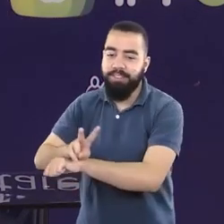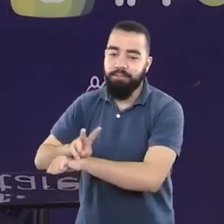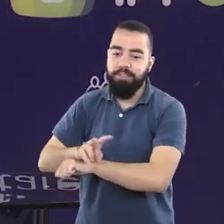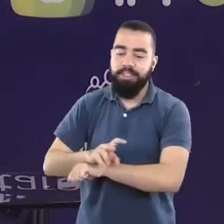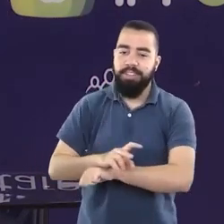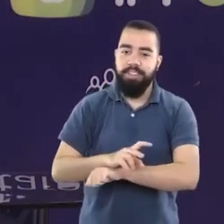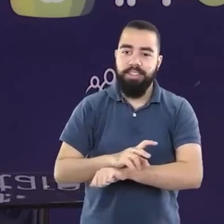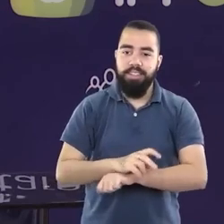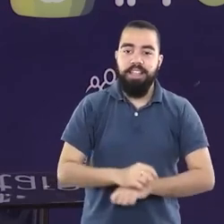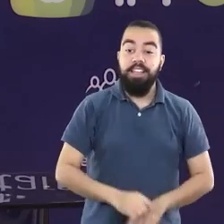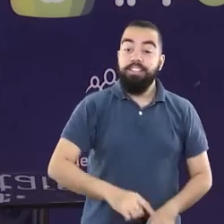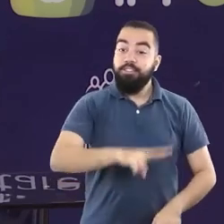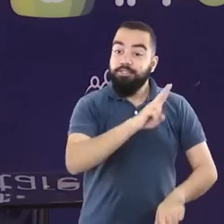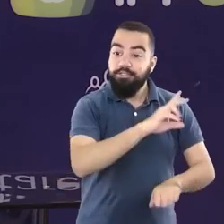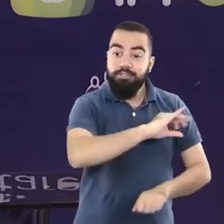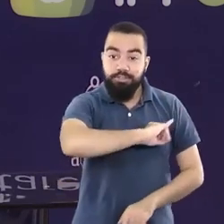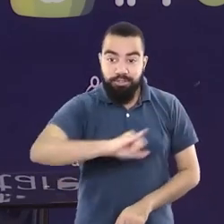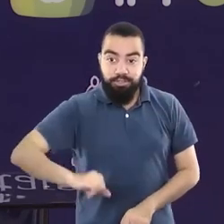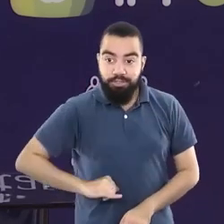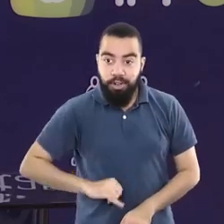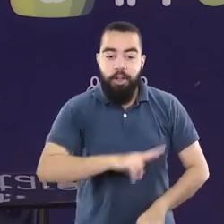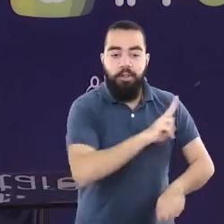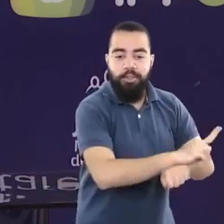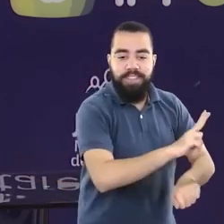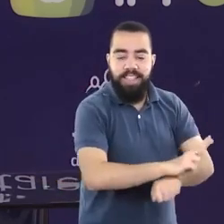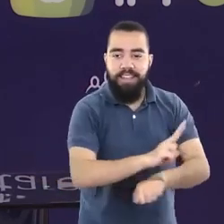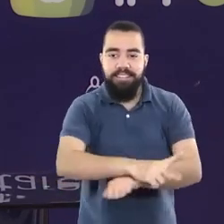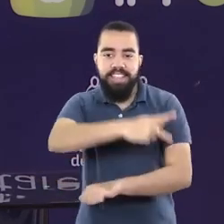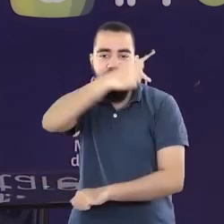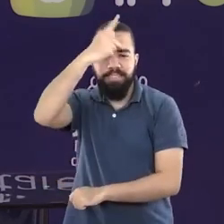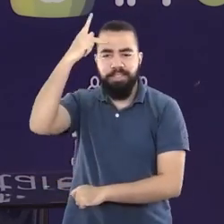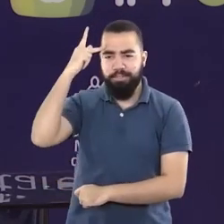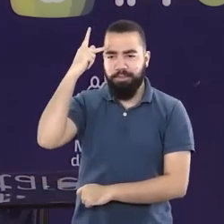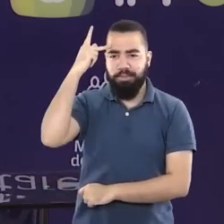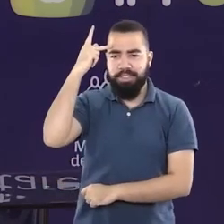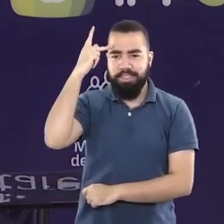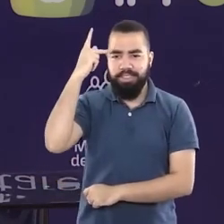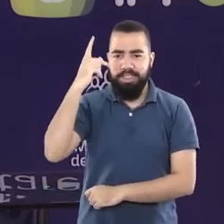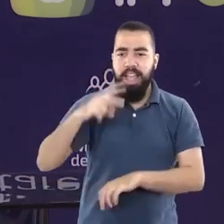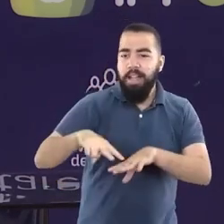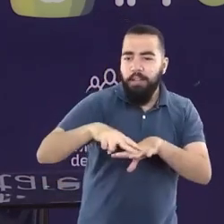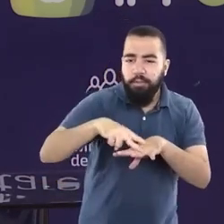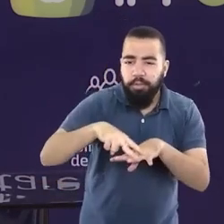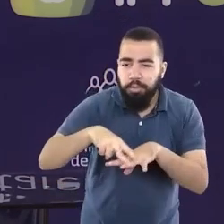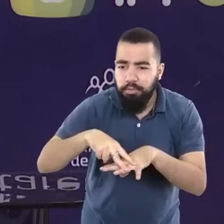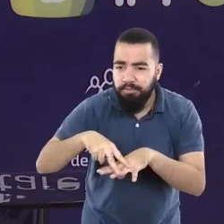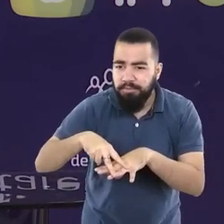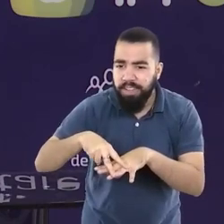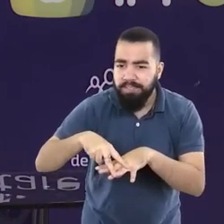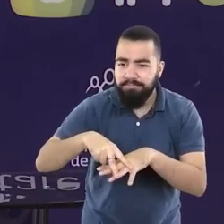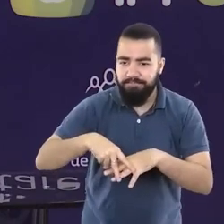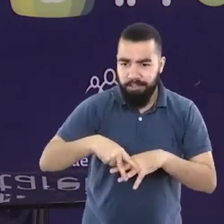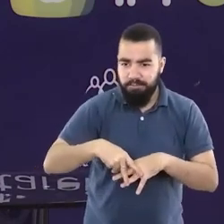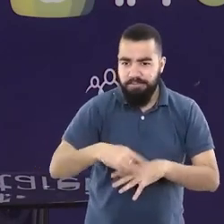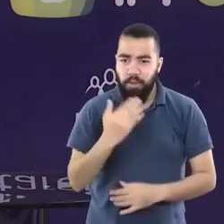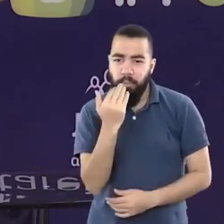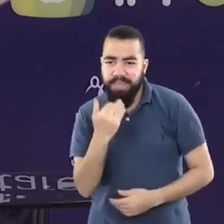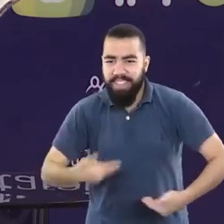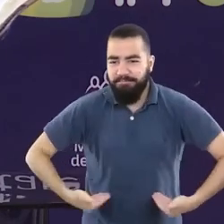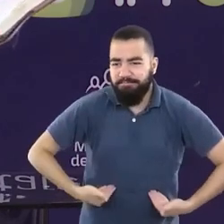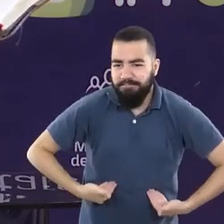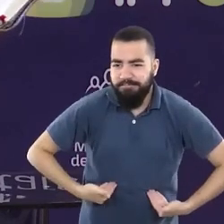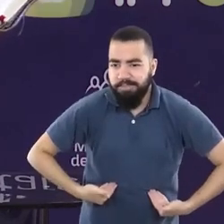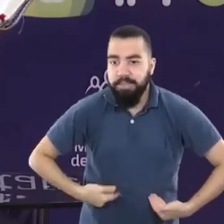para eles. A Bíblia diz, entretanto, que apesar de todos esses predicados, Jó foi um